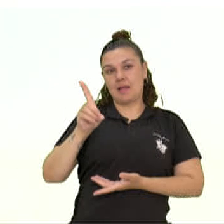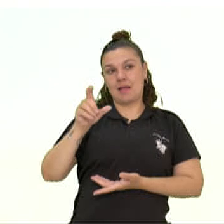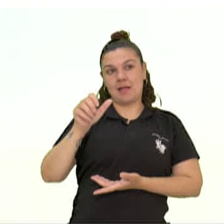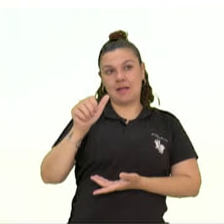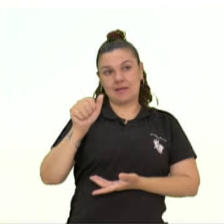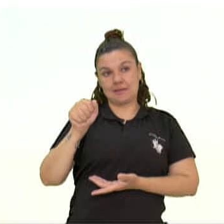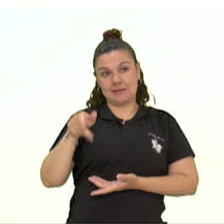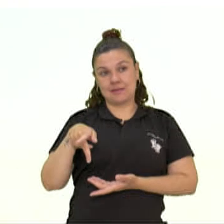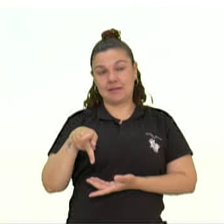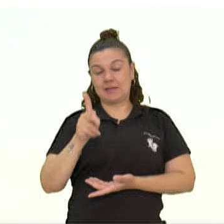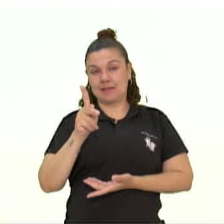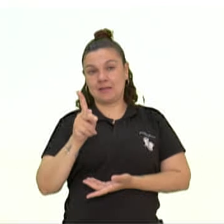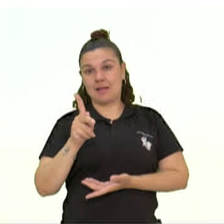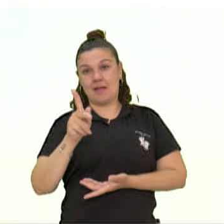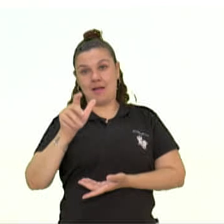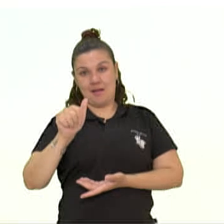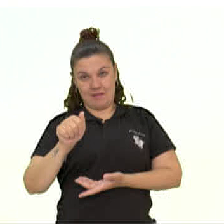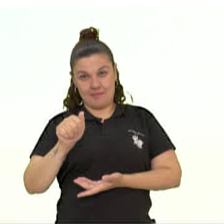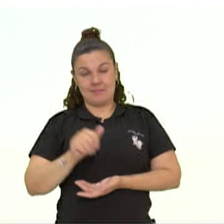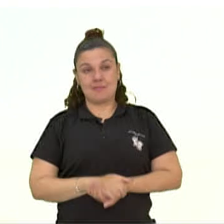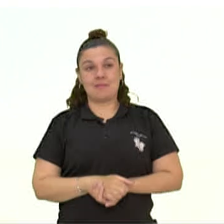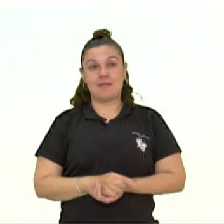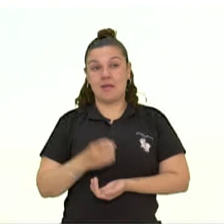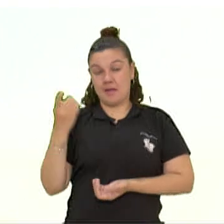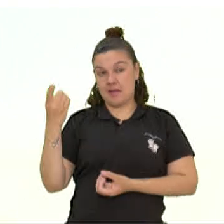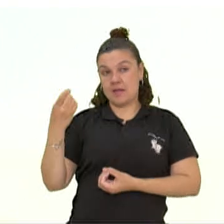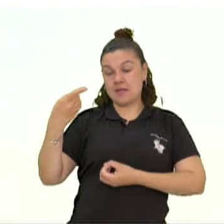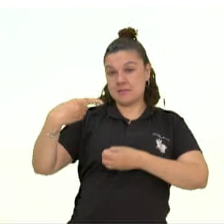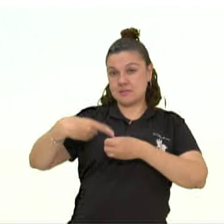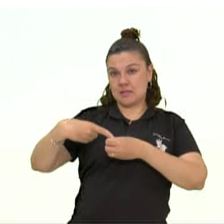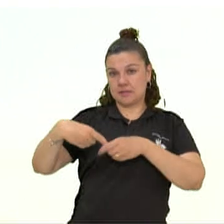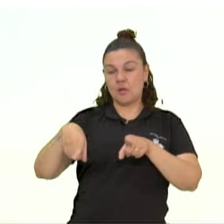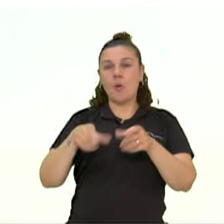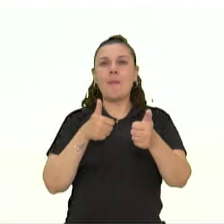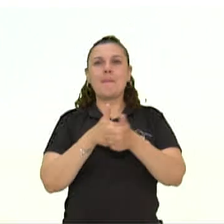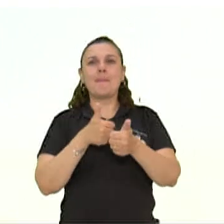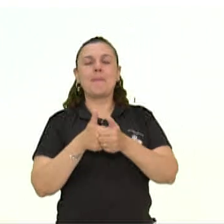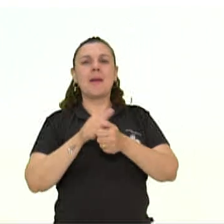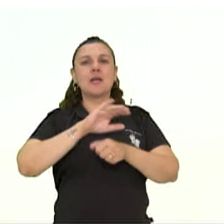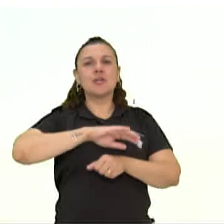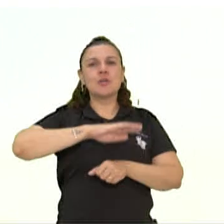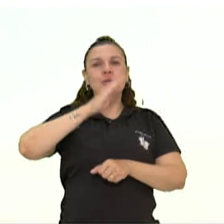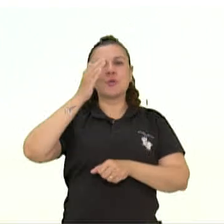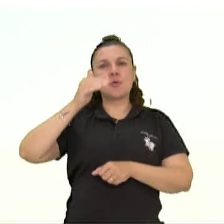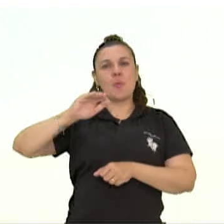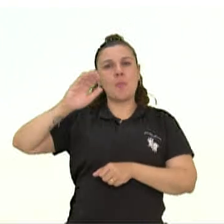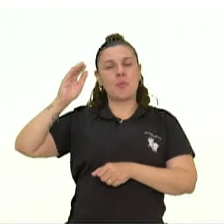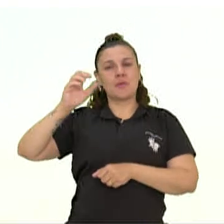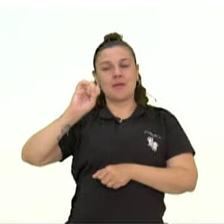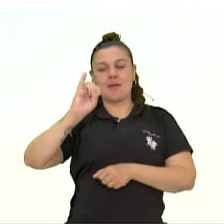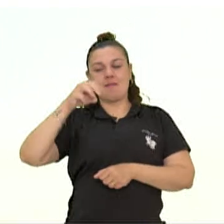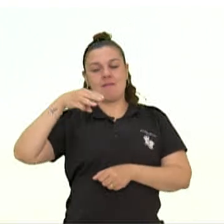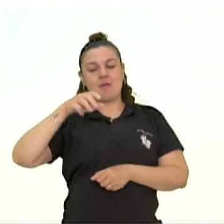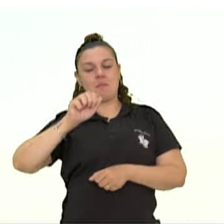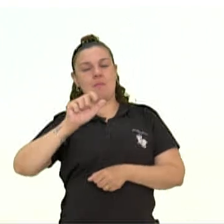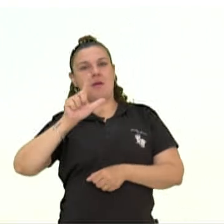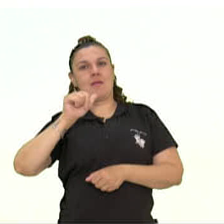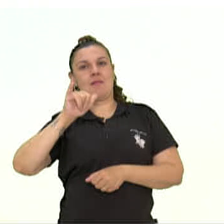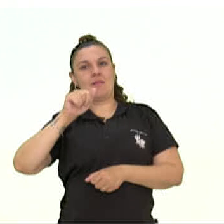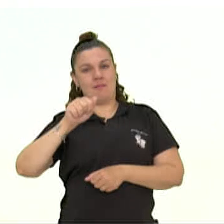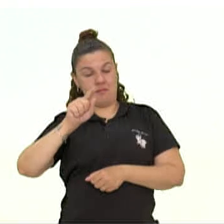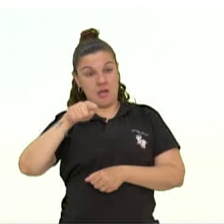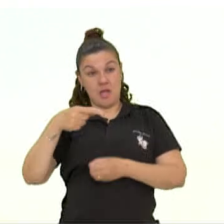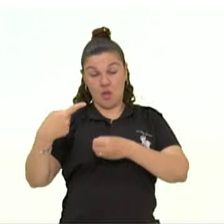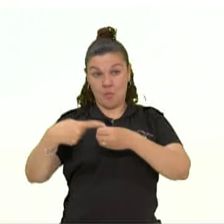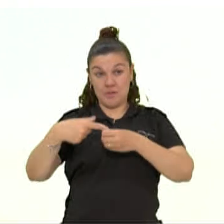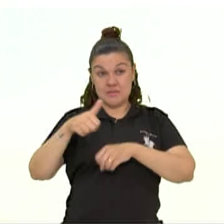Finalizar Dhaka, em Bangladesh, né? Fica lá na próxima cordilheira do Himalaia, né? Cordilheira mais alta aí do planeta. também uma das